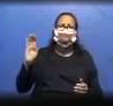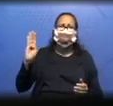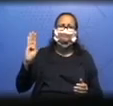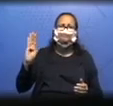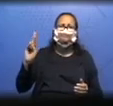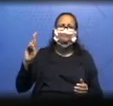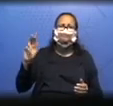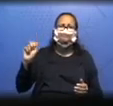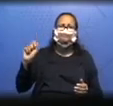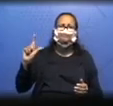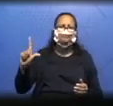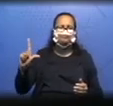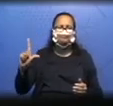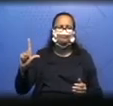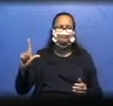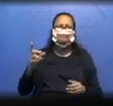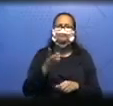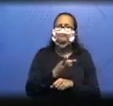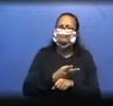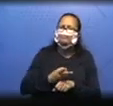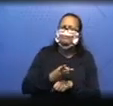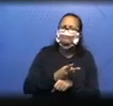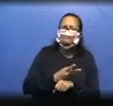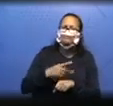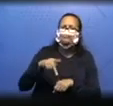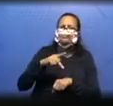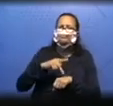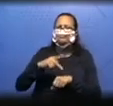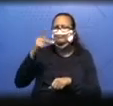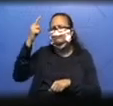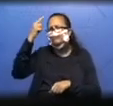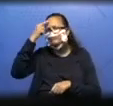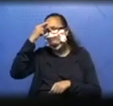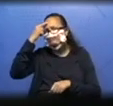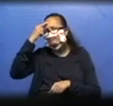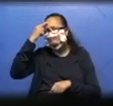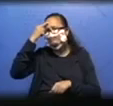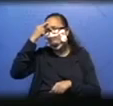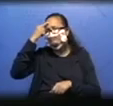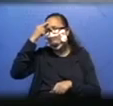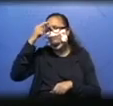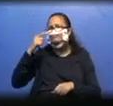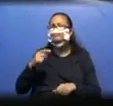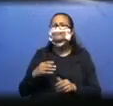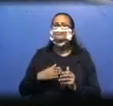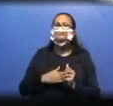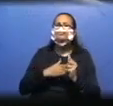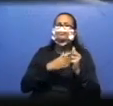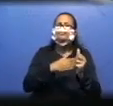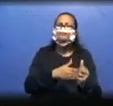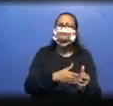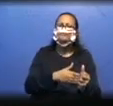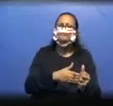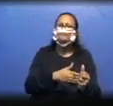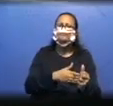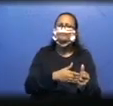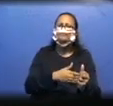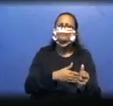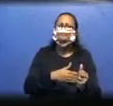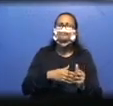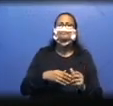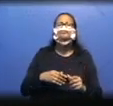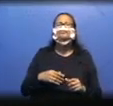buscar mercadorias nas Índias, tudo em busca das Índias, seguindo a rota